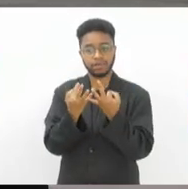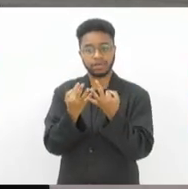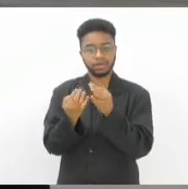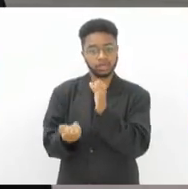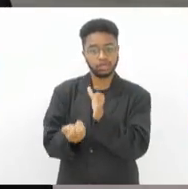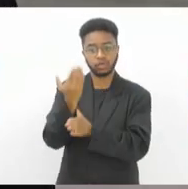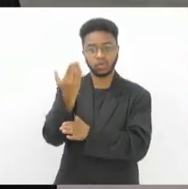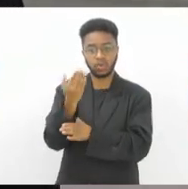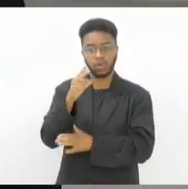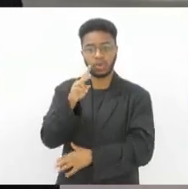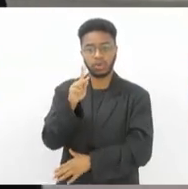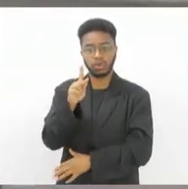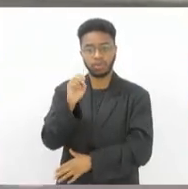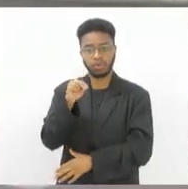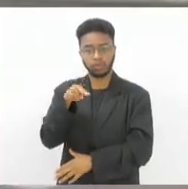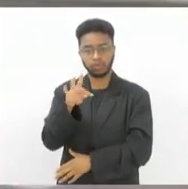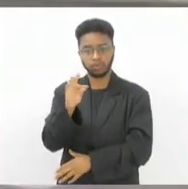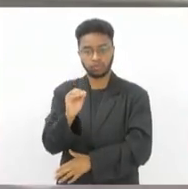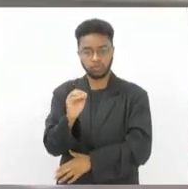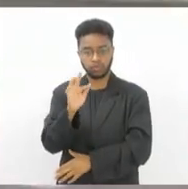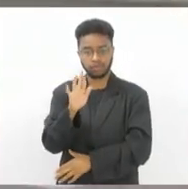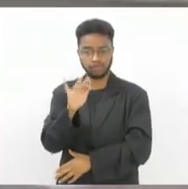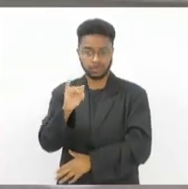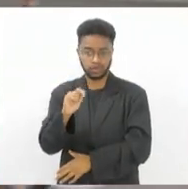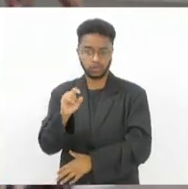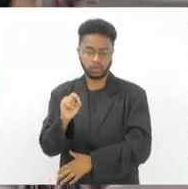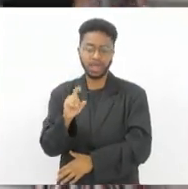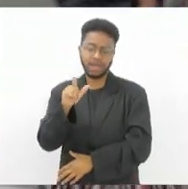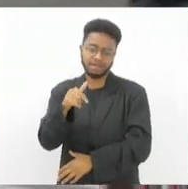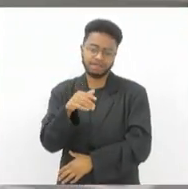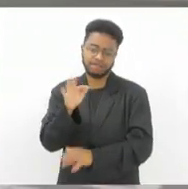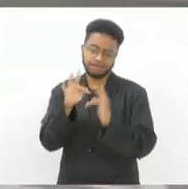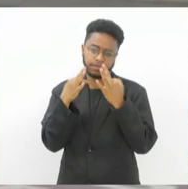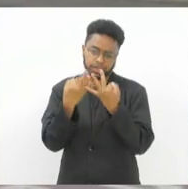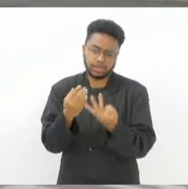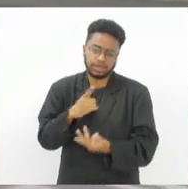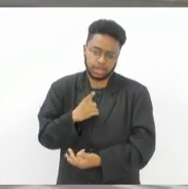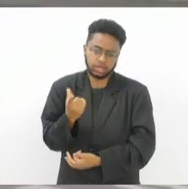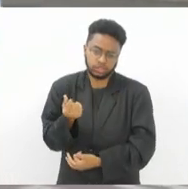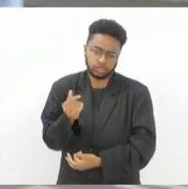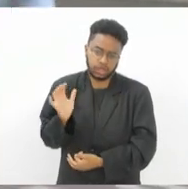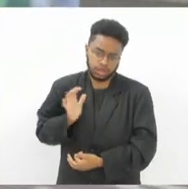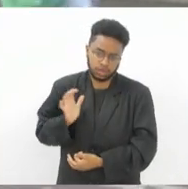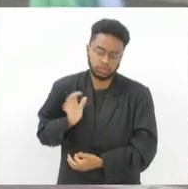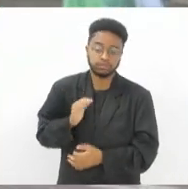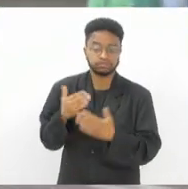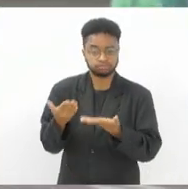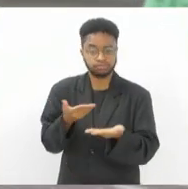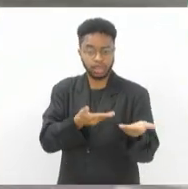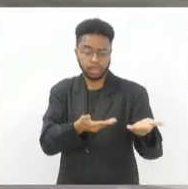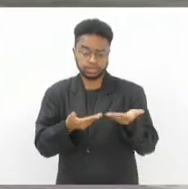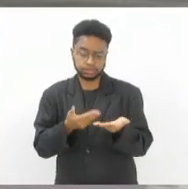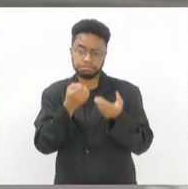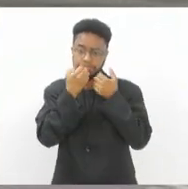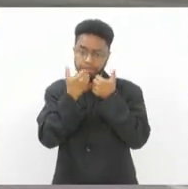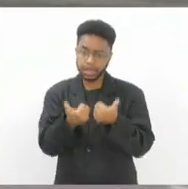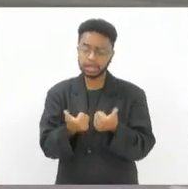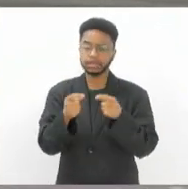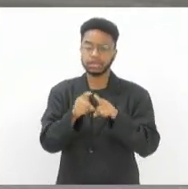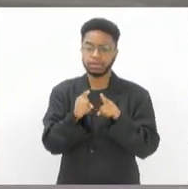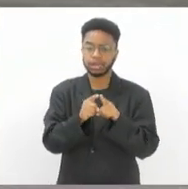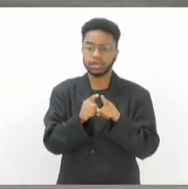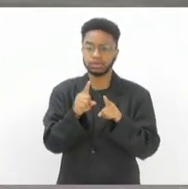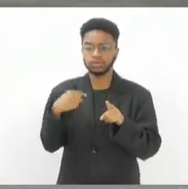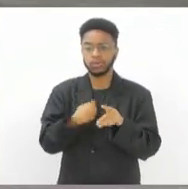Frio. Então era uma família já de recursos, eram milionários, né? E nos receberam muito bem, nos levaram para a Zona